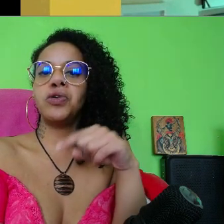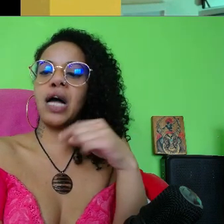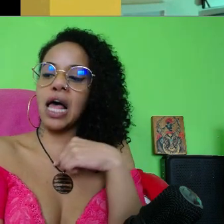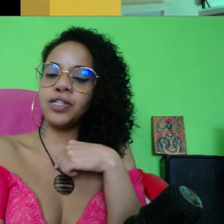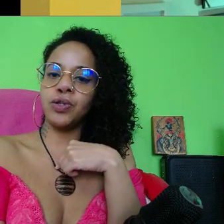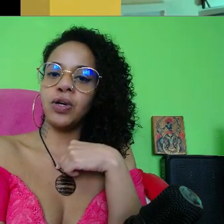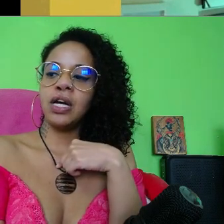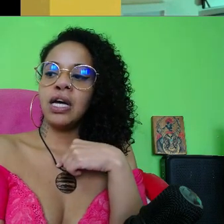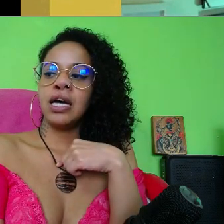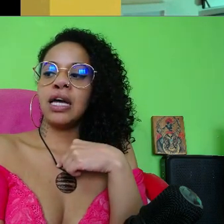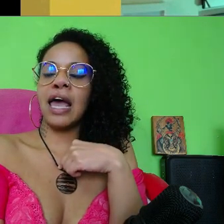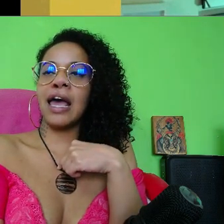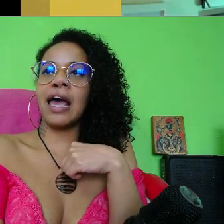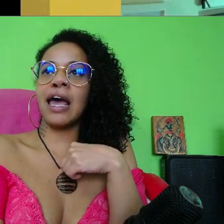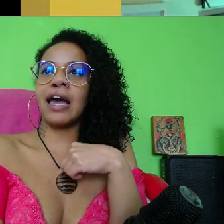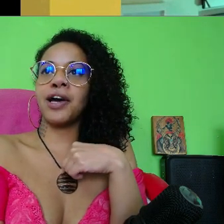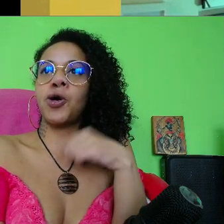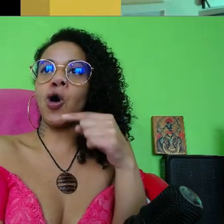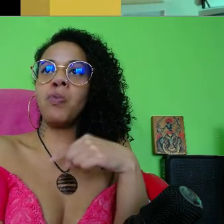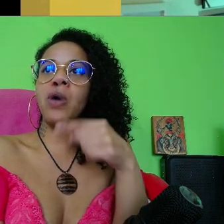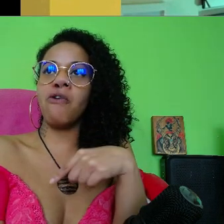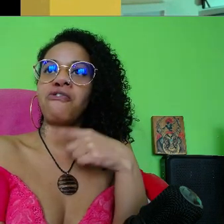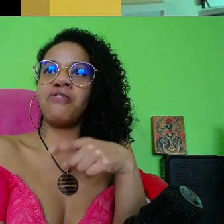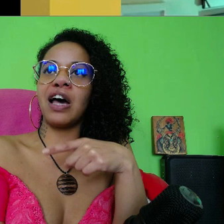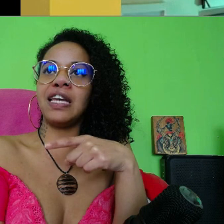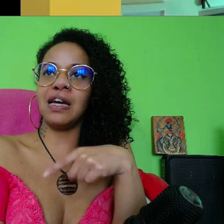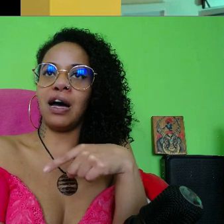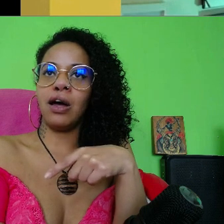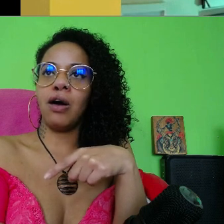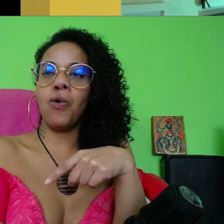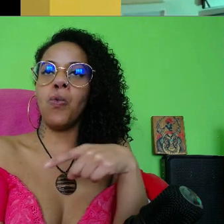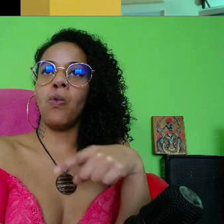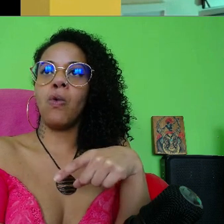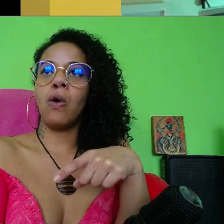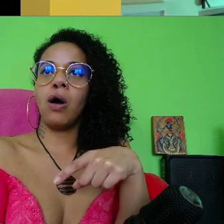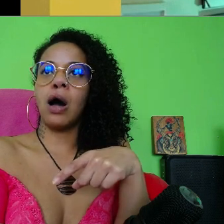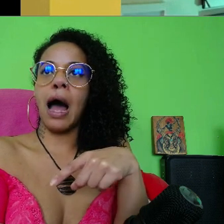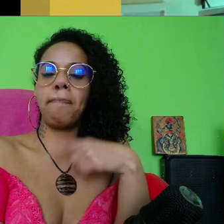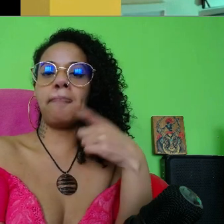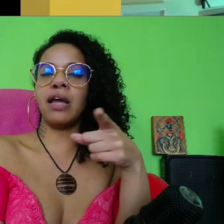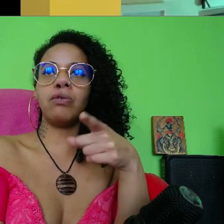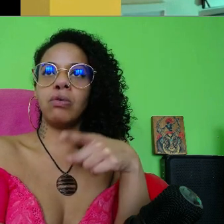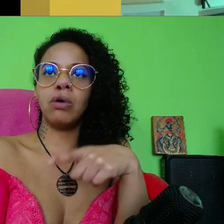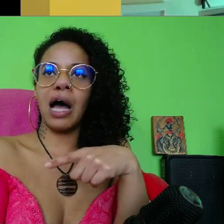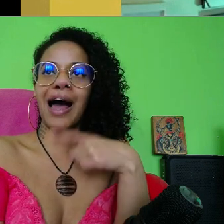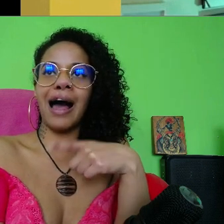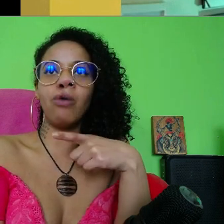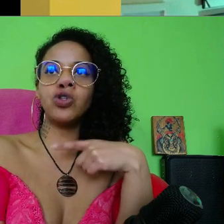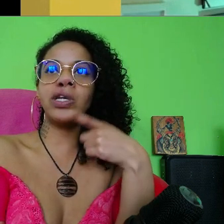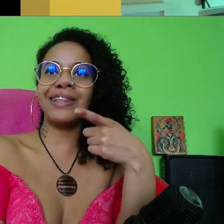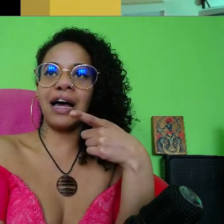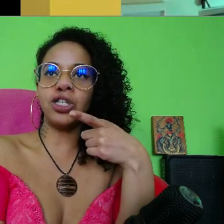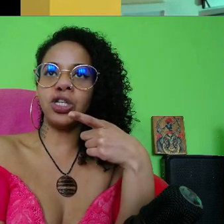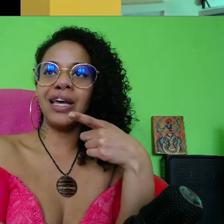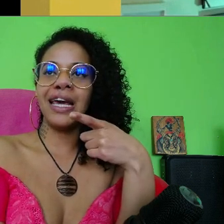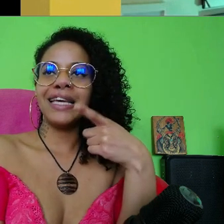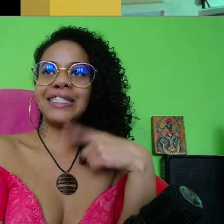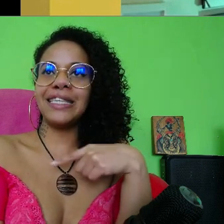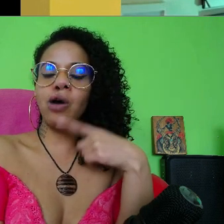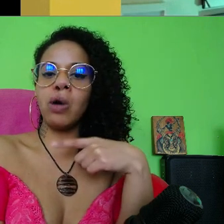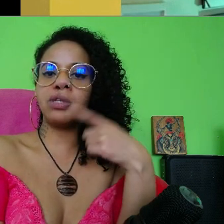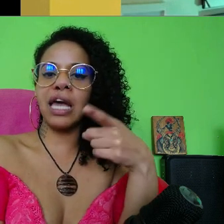no caso como eu faria um apelo a autoridade